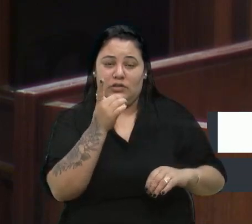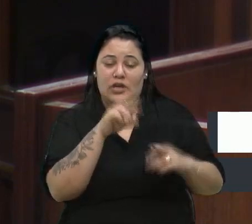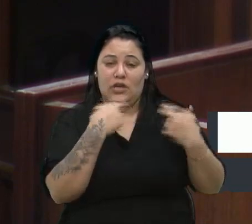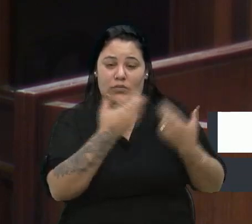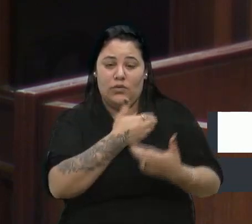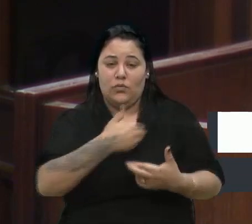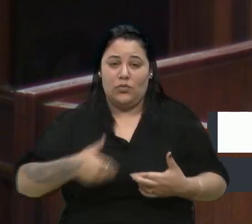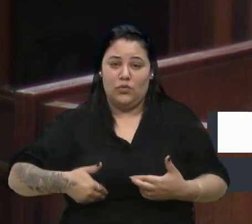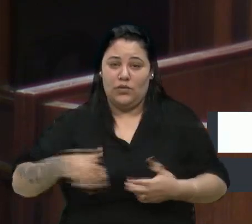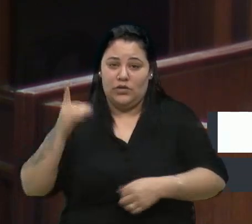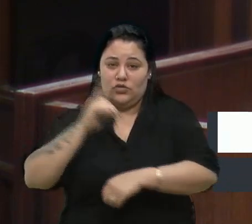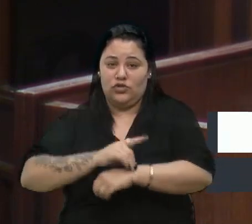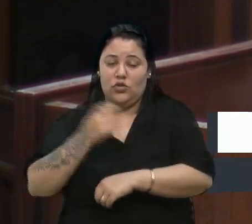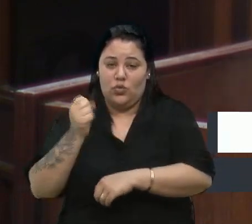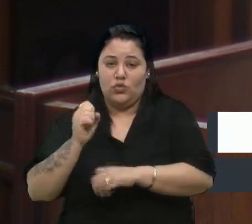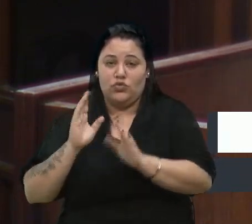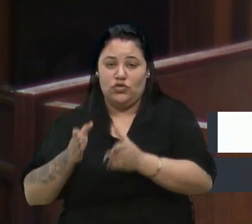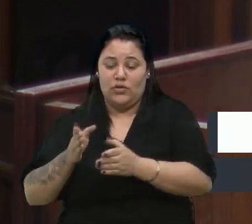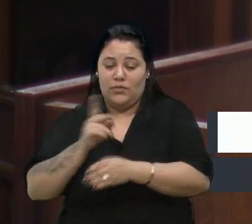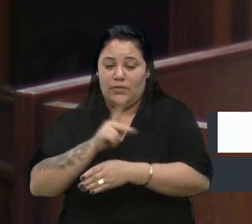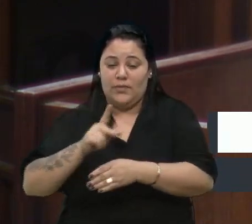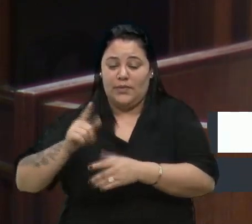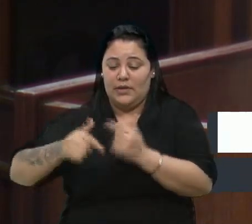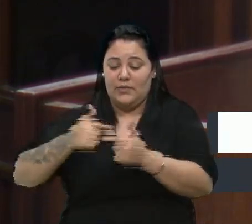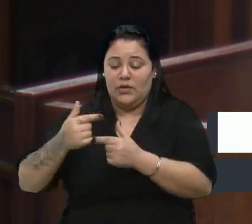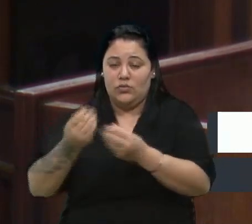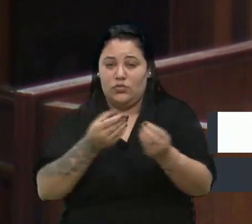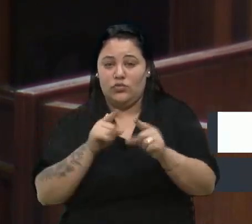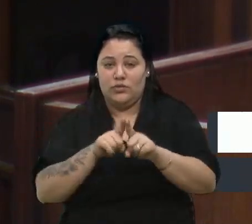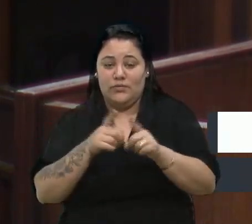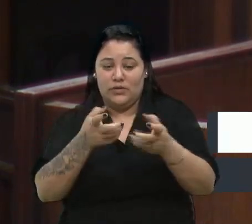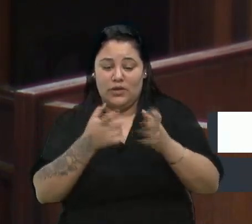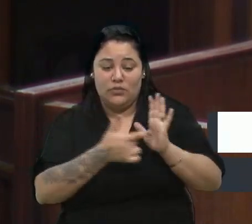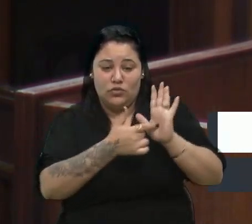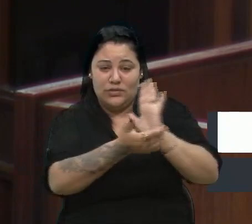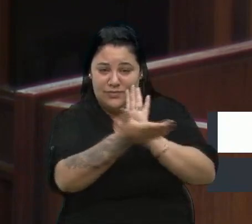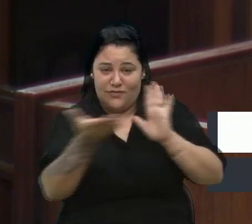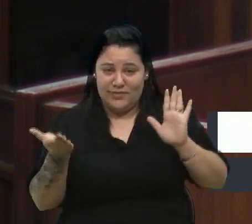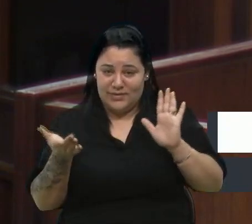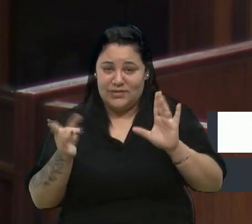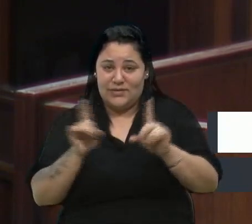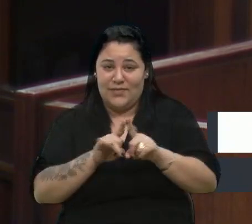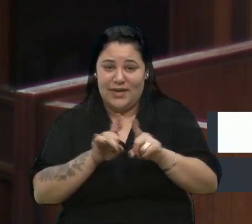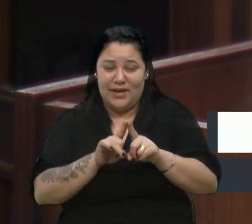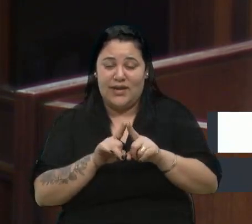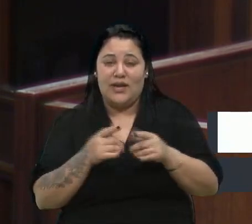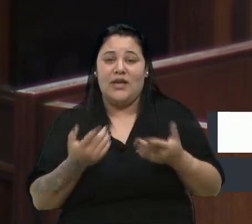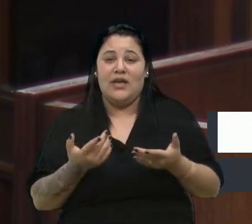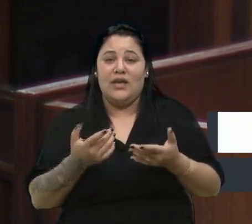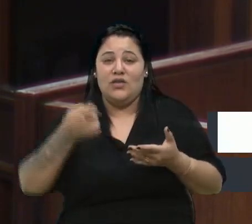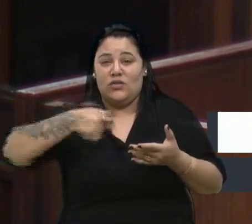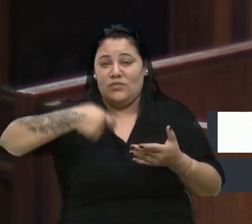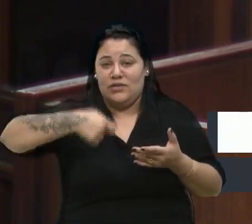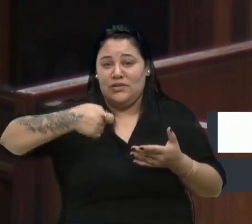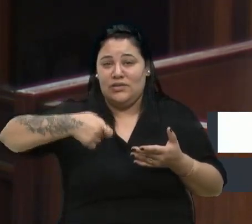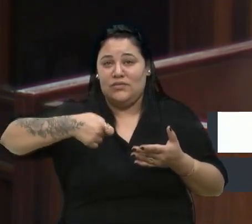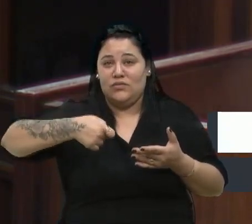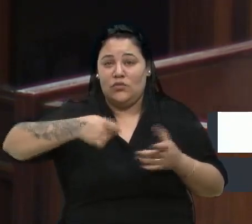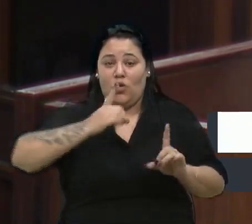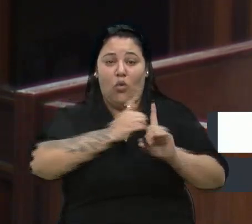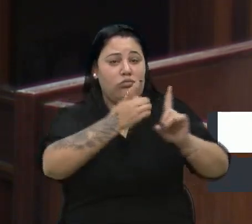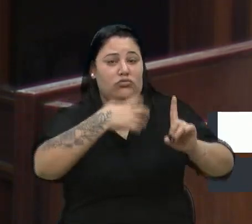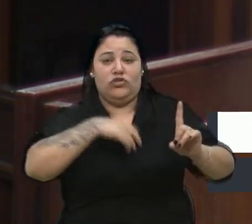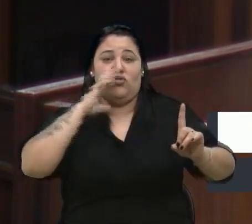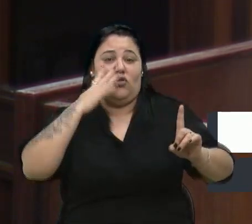muito nessa questão, eu quero mostrar aos senhores que a gente precisa buscar